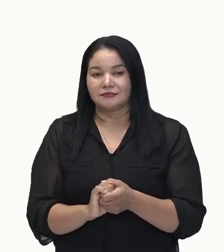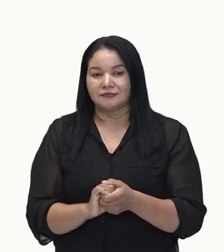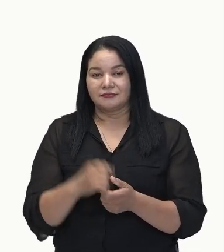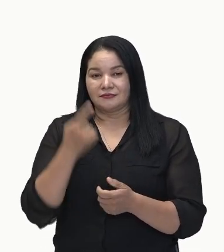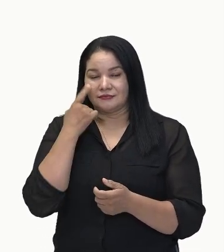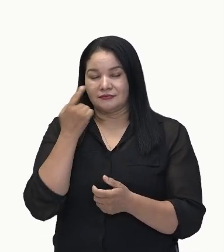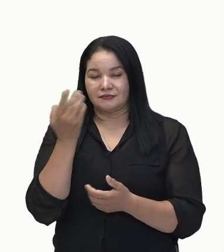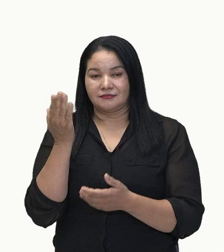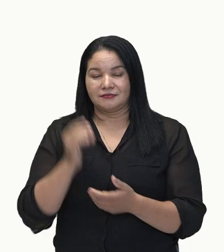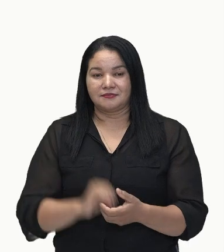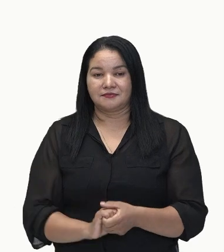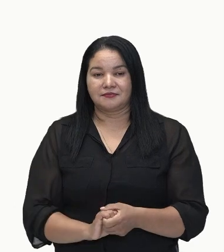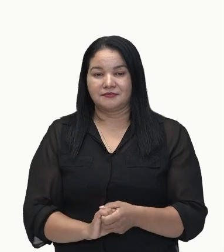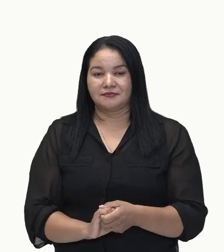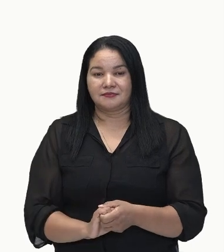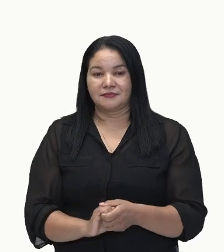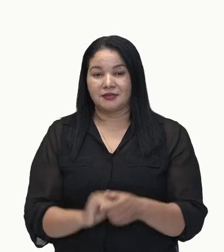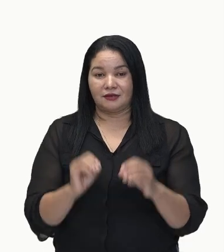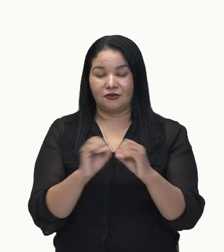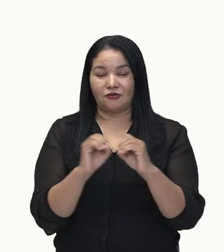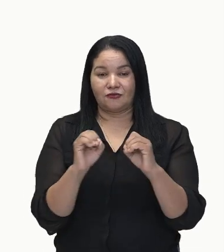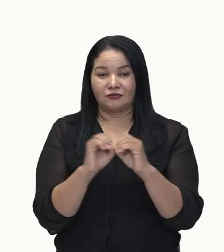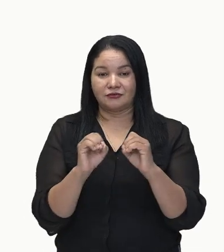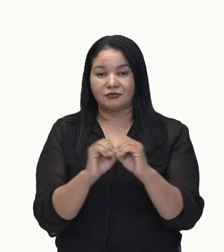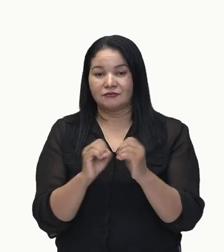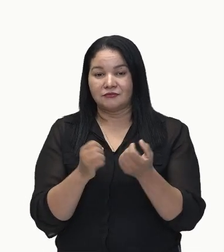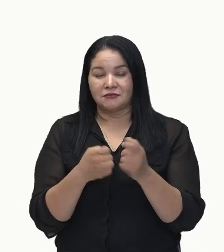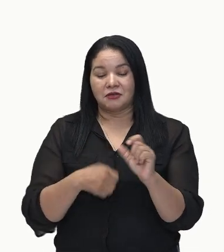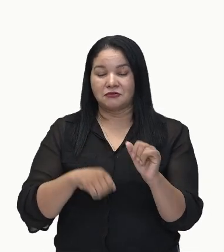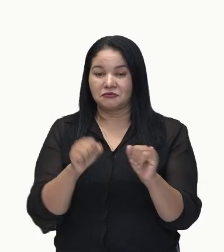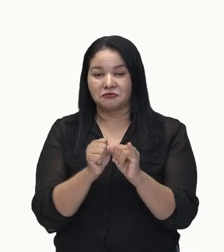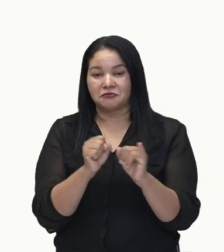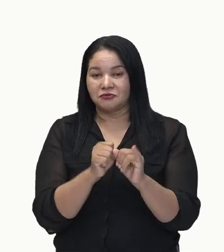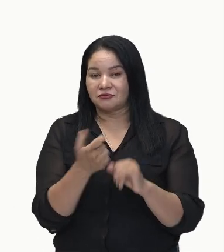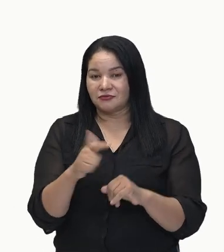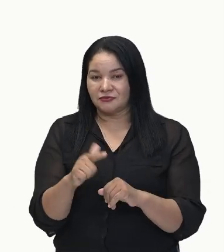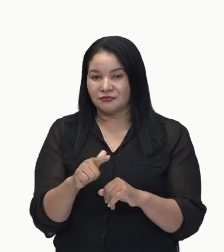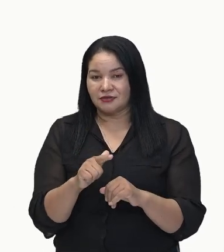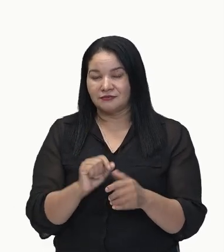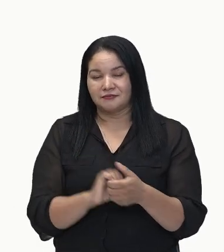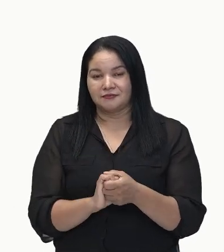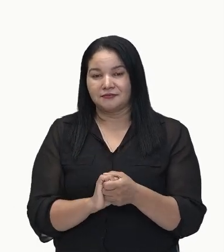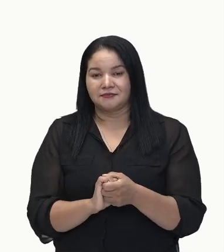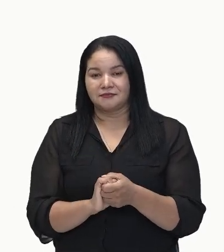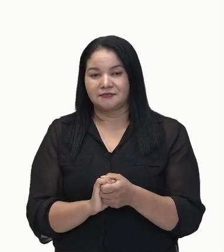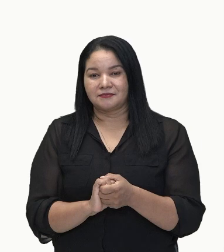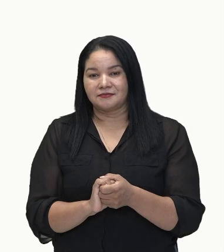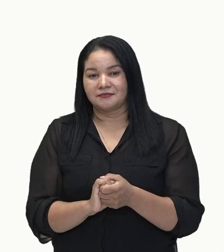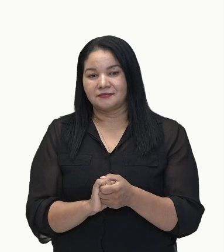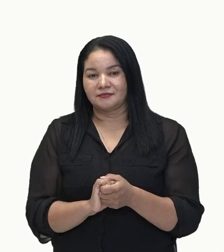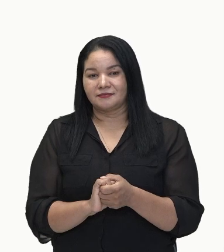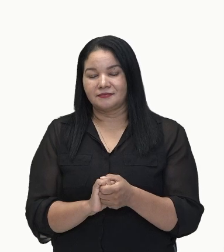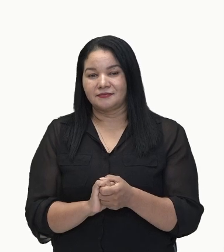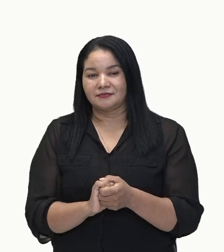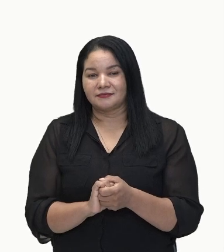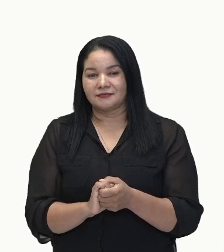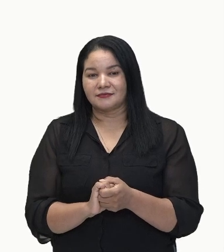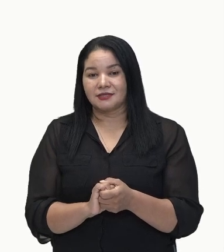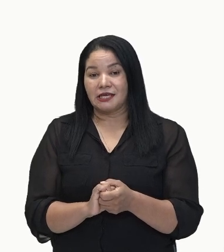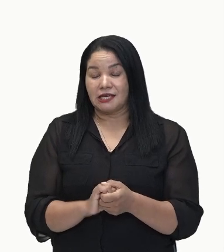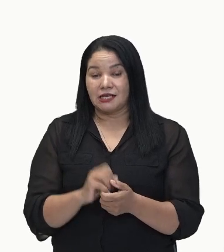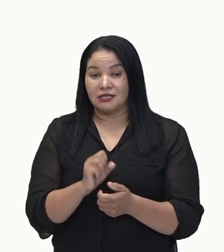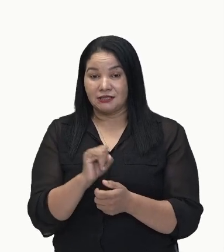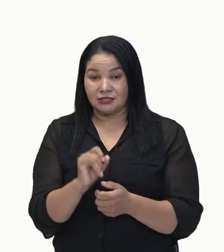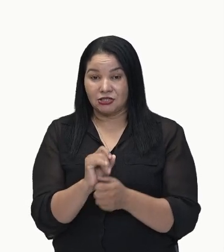inexistente. Nas orações sem sujeito, o sujeito ele é inexistente, não existe. Uma vez que elas